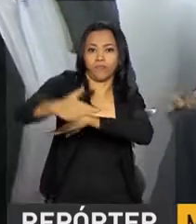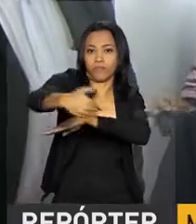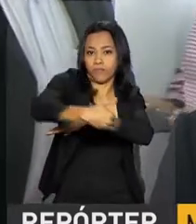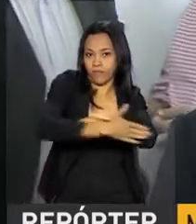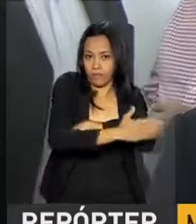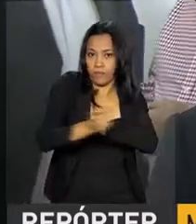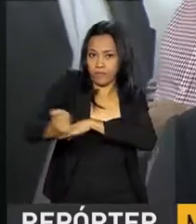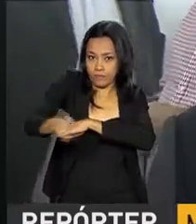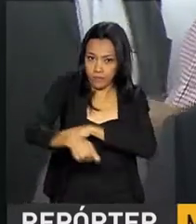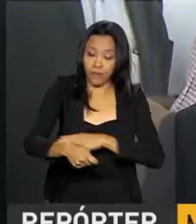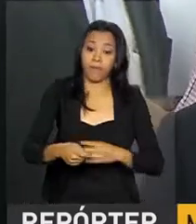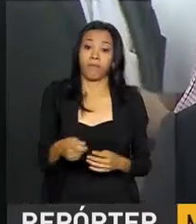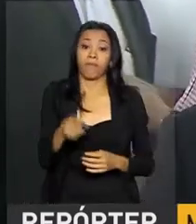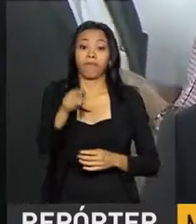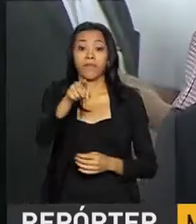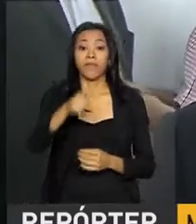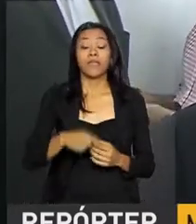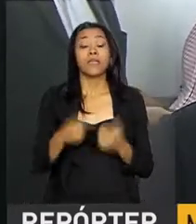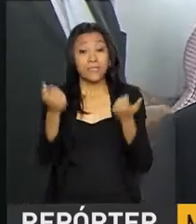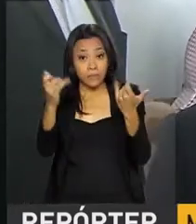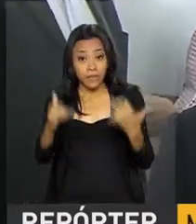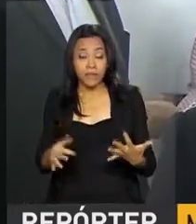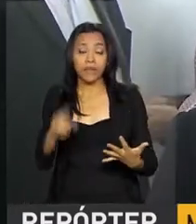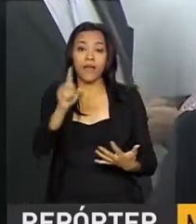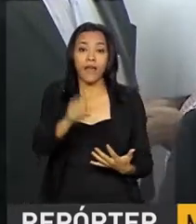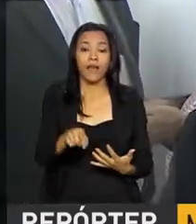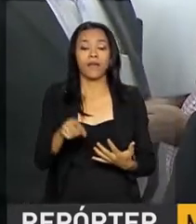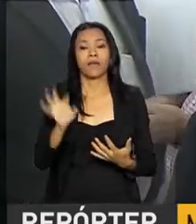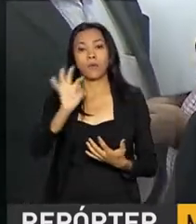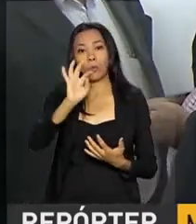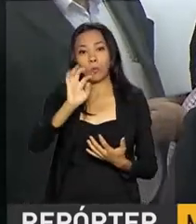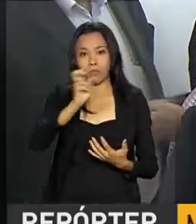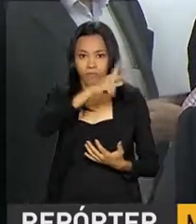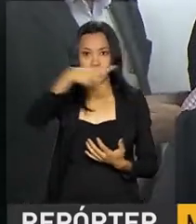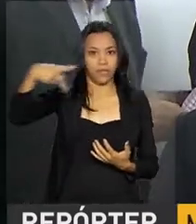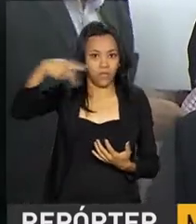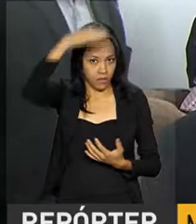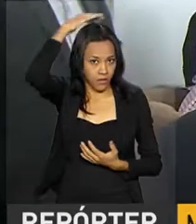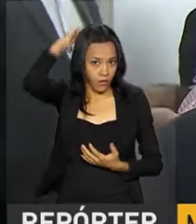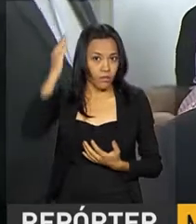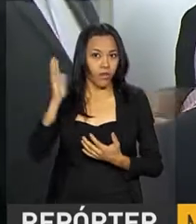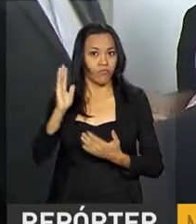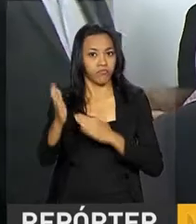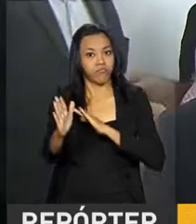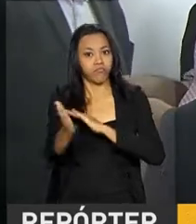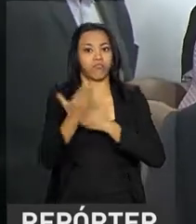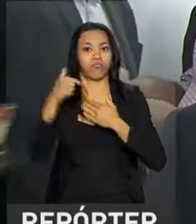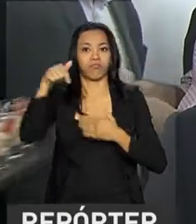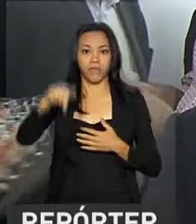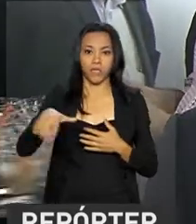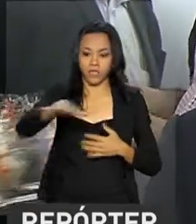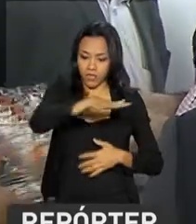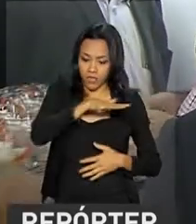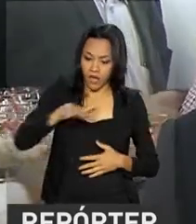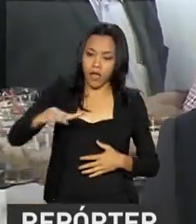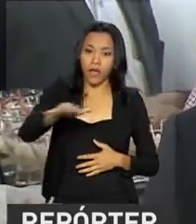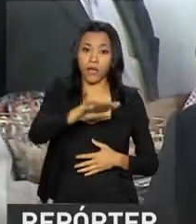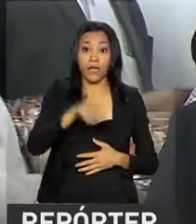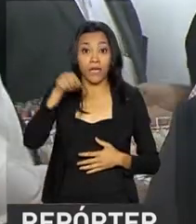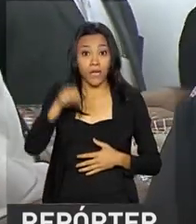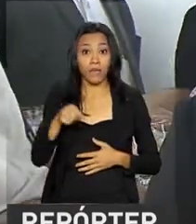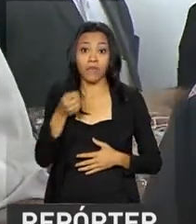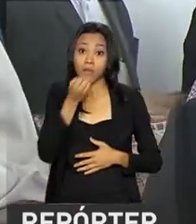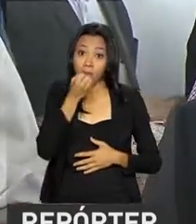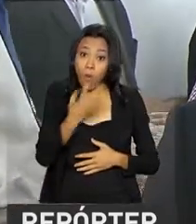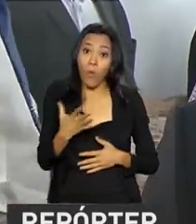milhões de reais, priorizada pelo presidente Michel Temer, o Porto Rio volta a ser um porto